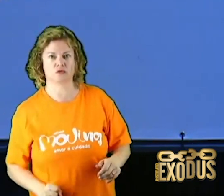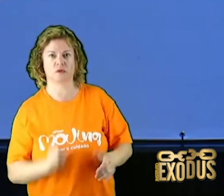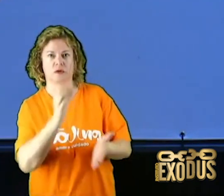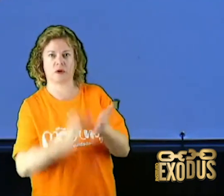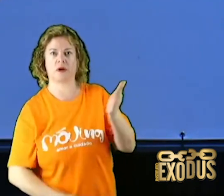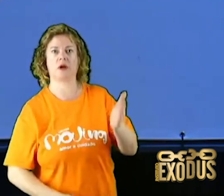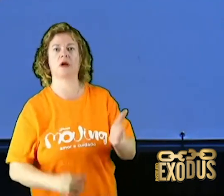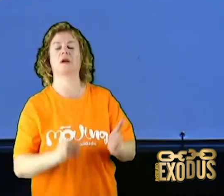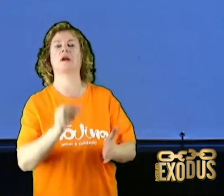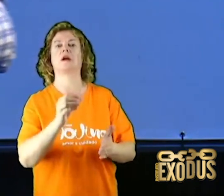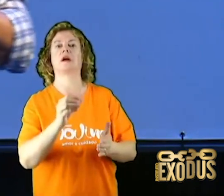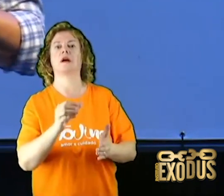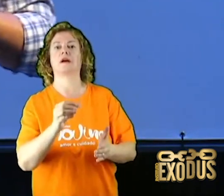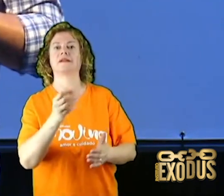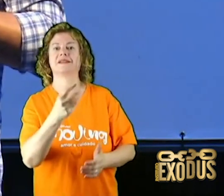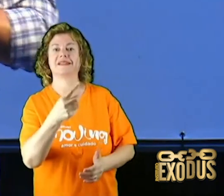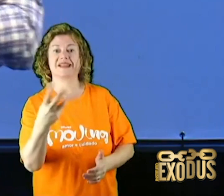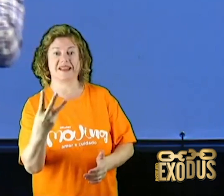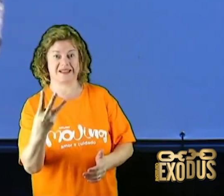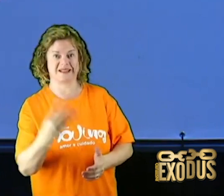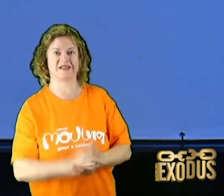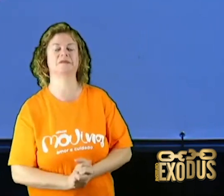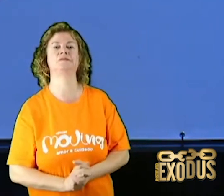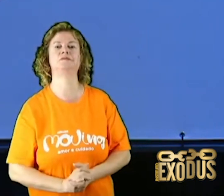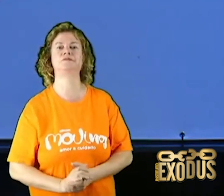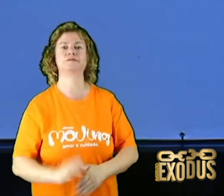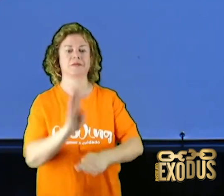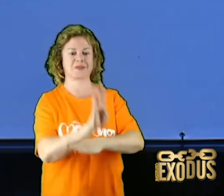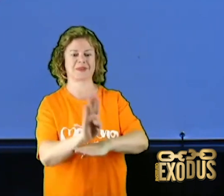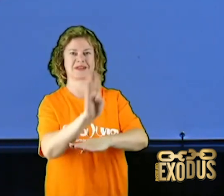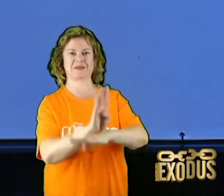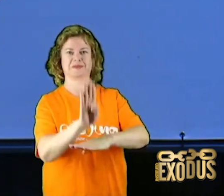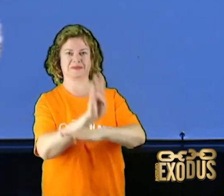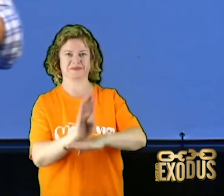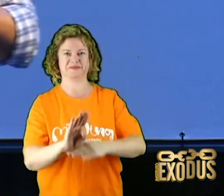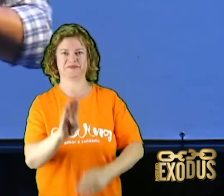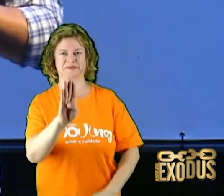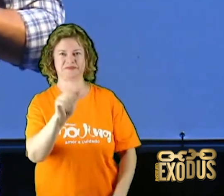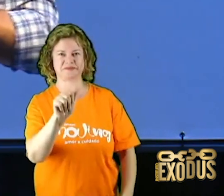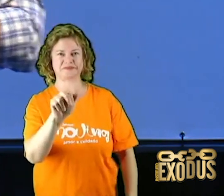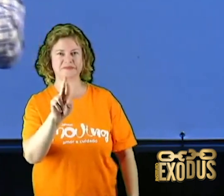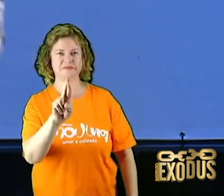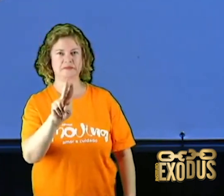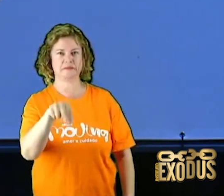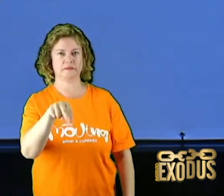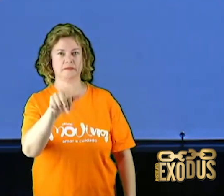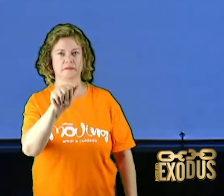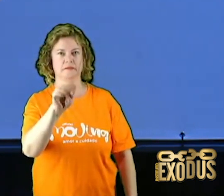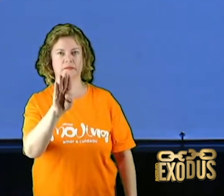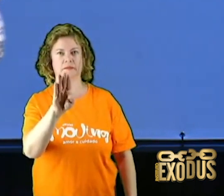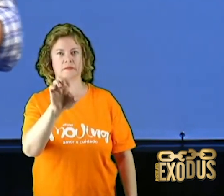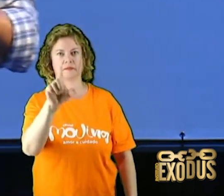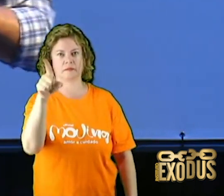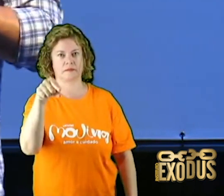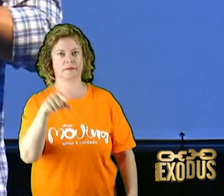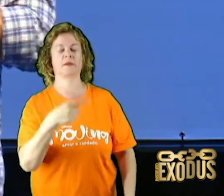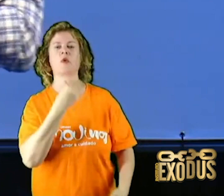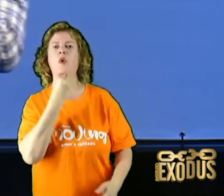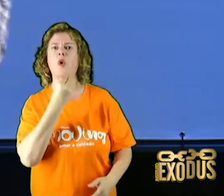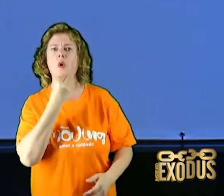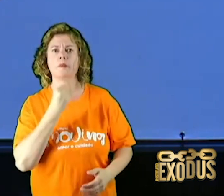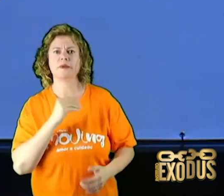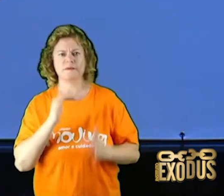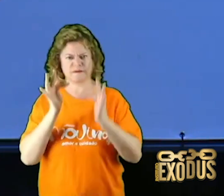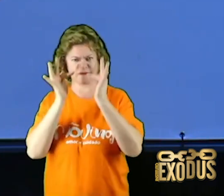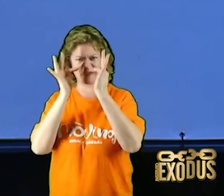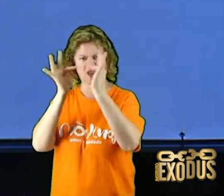aparece o nome de Barnabé. Barnabé era chapa, era irmão na fé, era... Barnabé era um homem de Deus que caminhava com